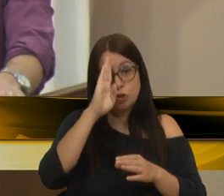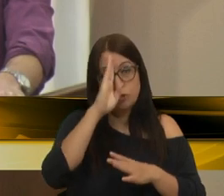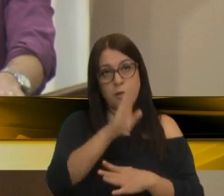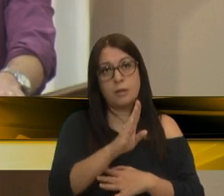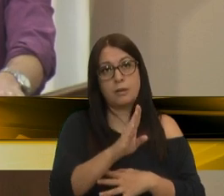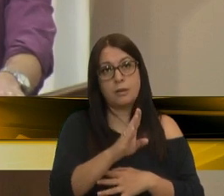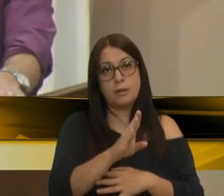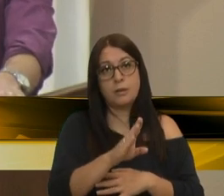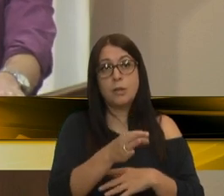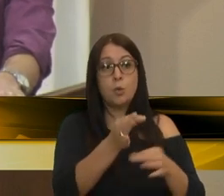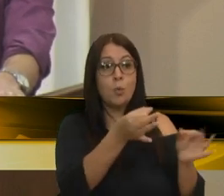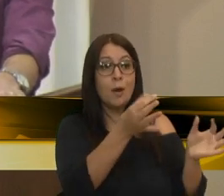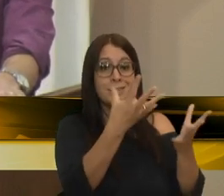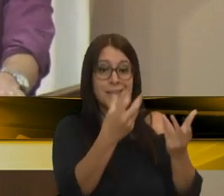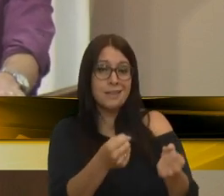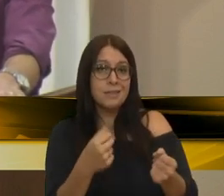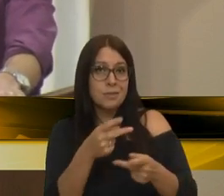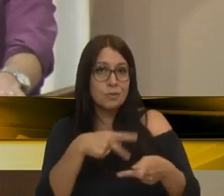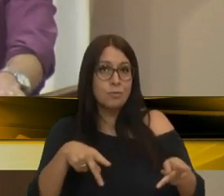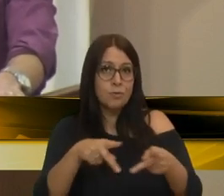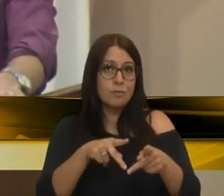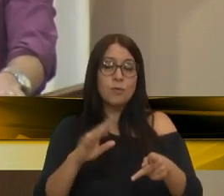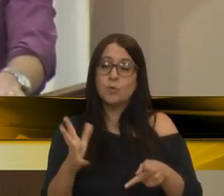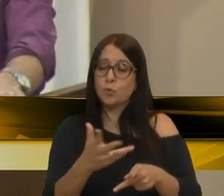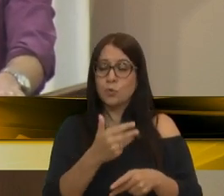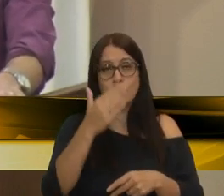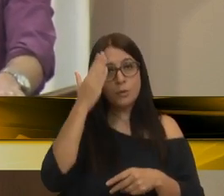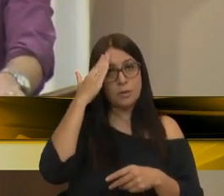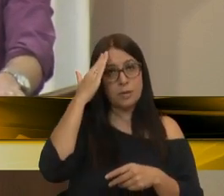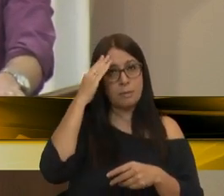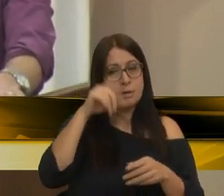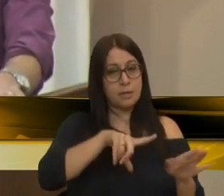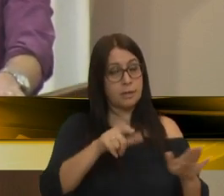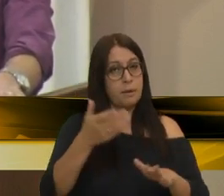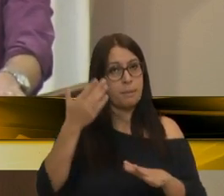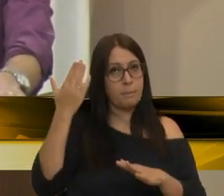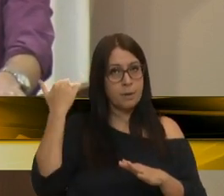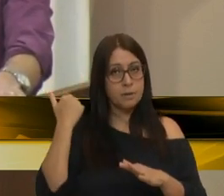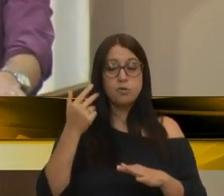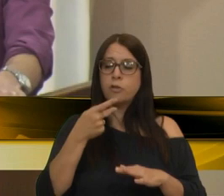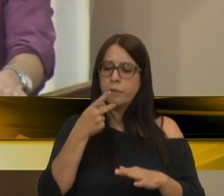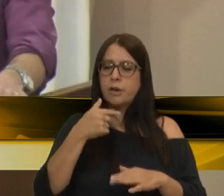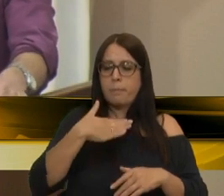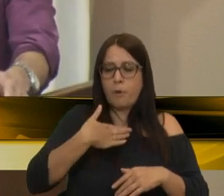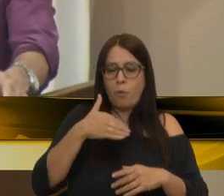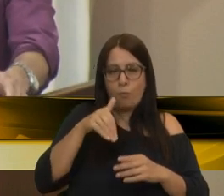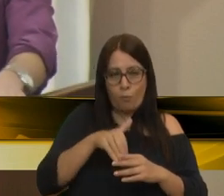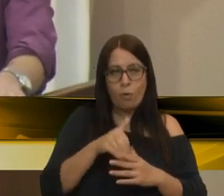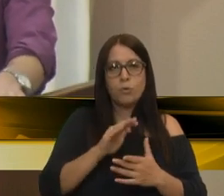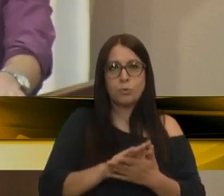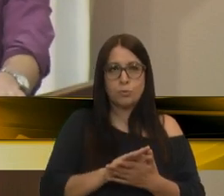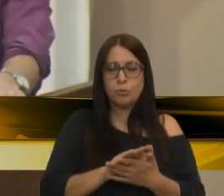e com consentimento do povo. Então, todo mundo já sabe que desde a semana passada já abri o voto, né,